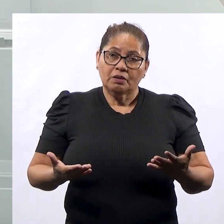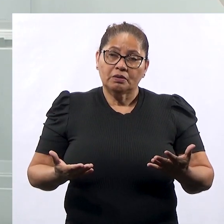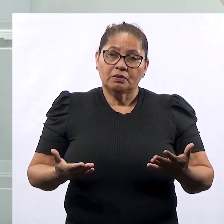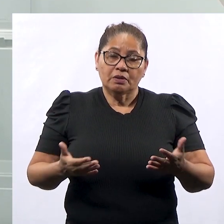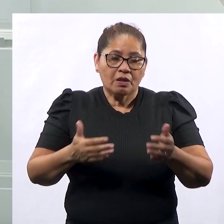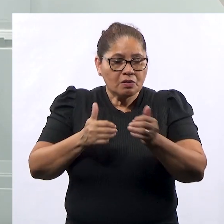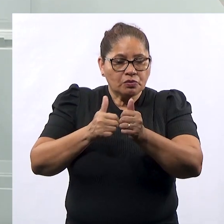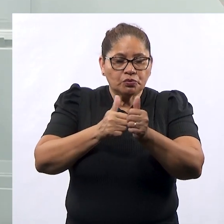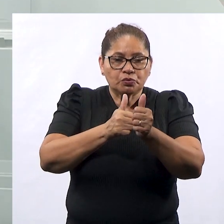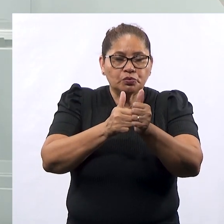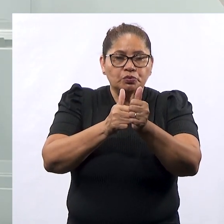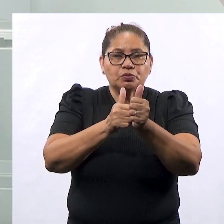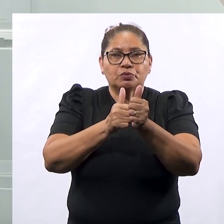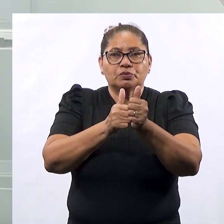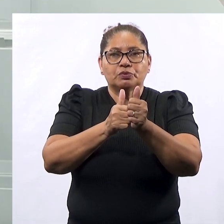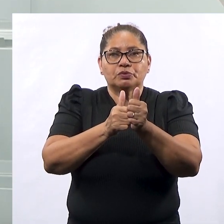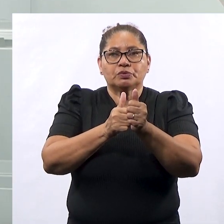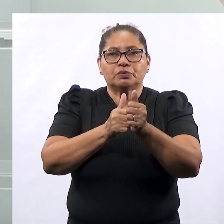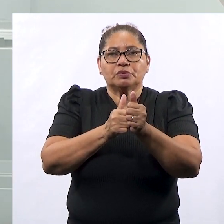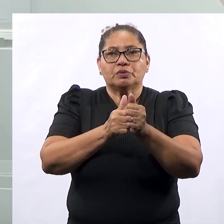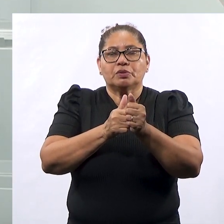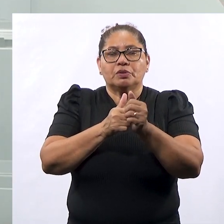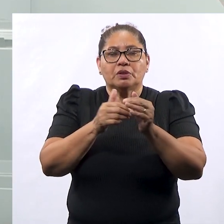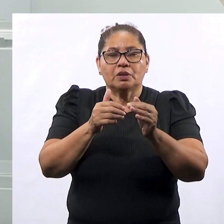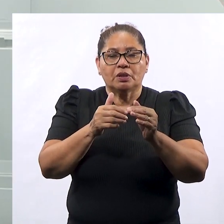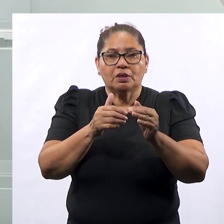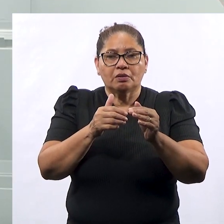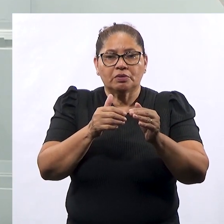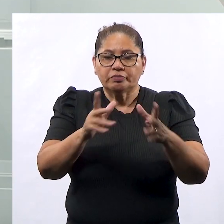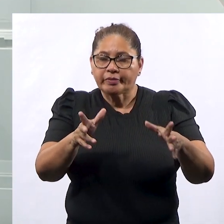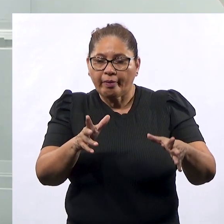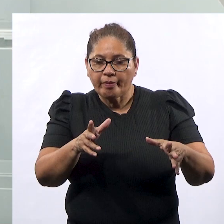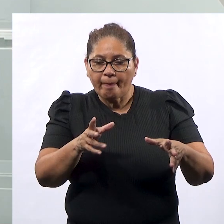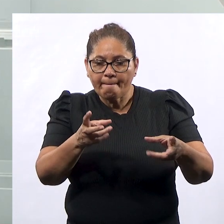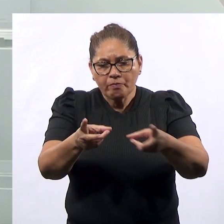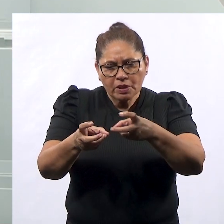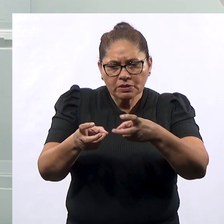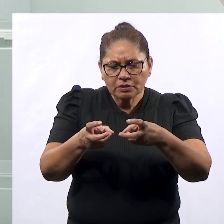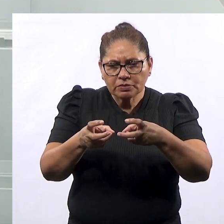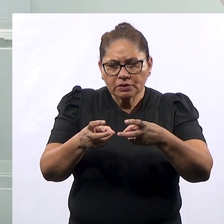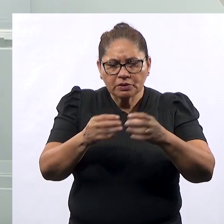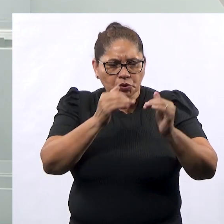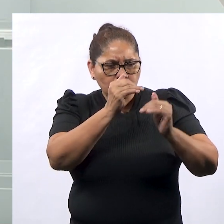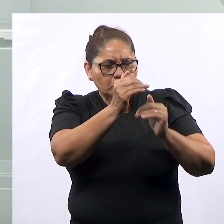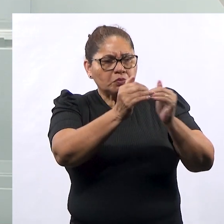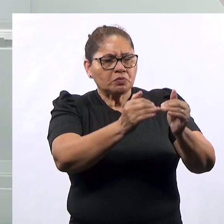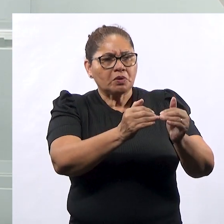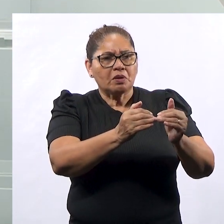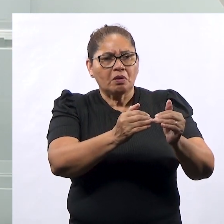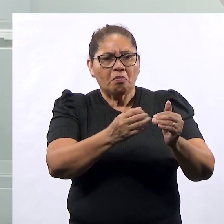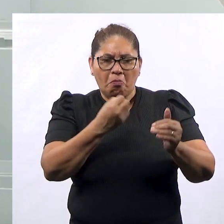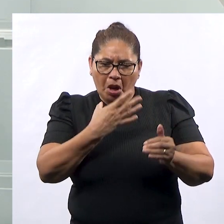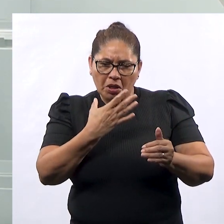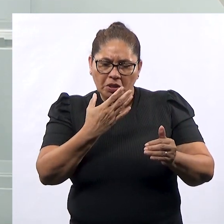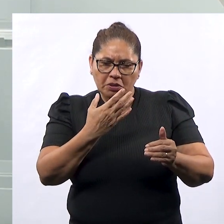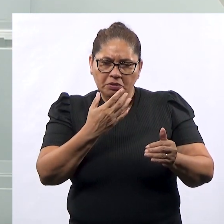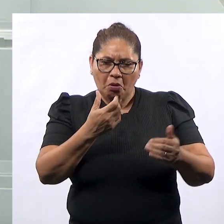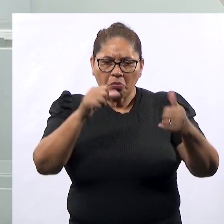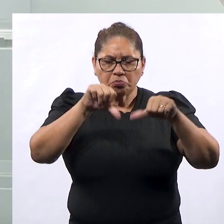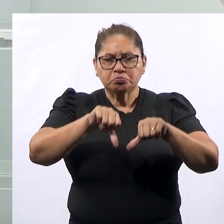Então, eu vou acompanhando e, ao mesmo tempo, verificando se esse processo está indo bem ou